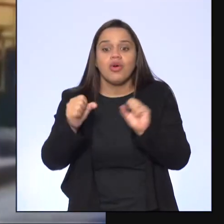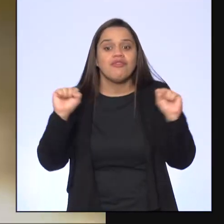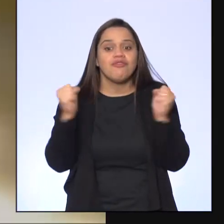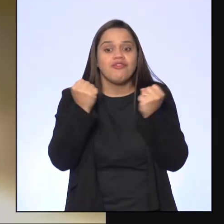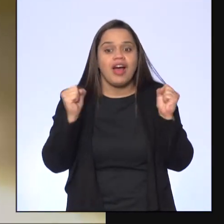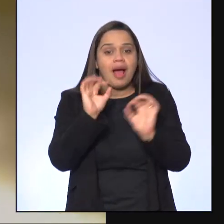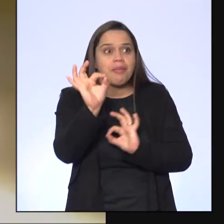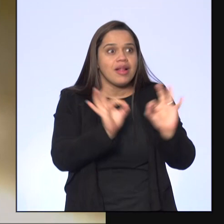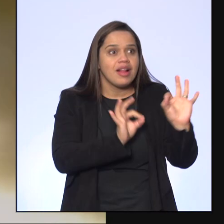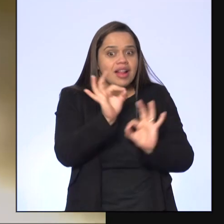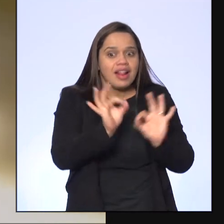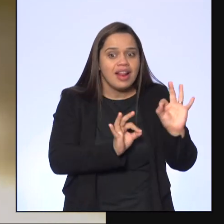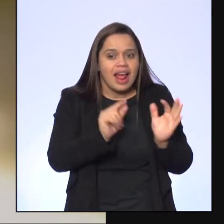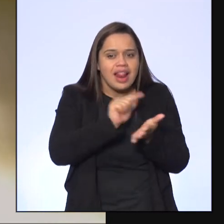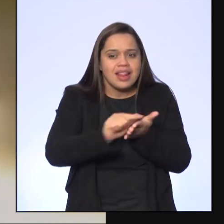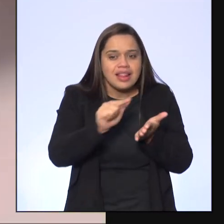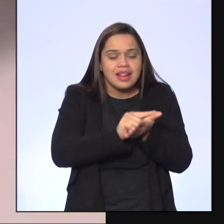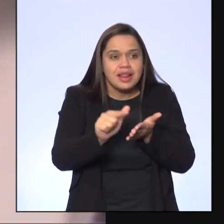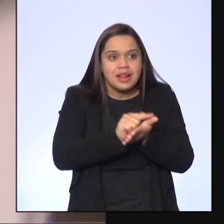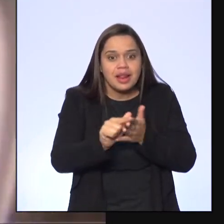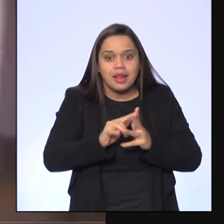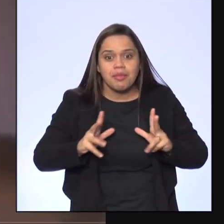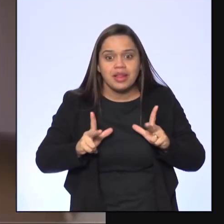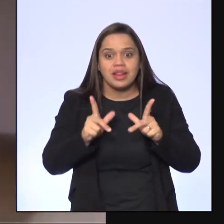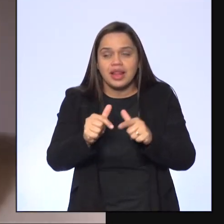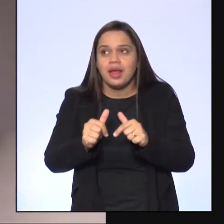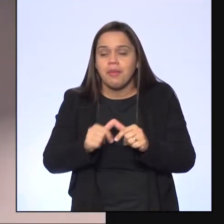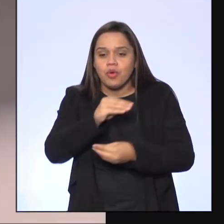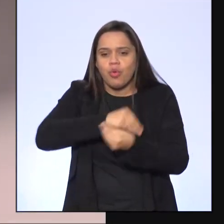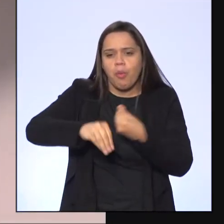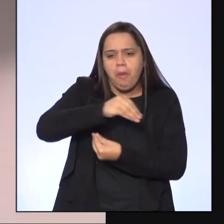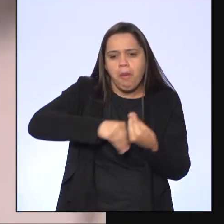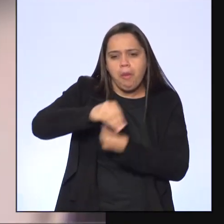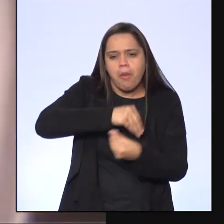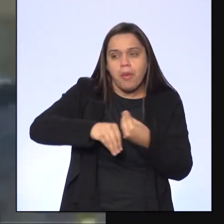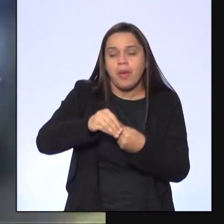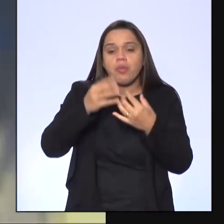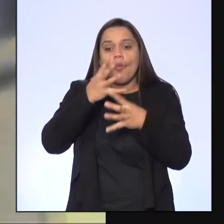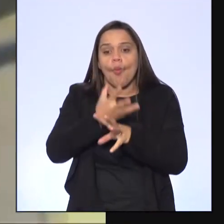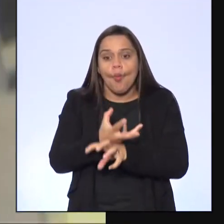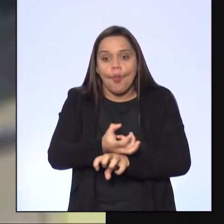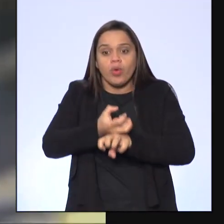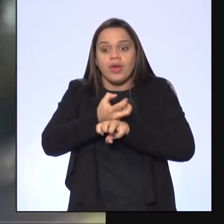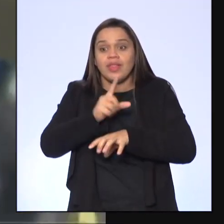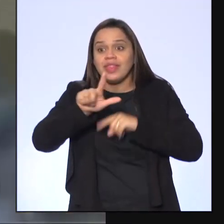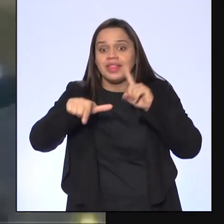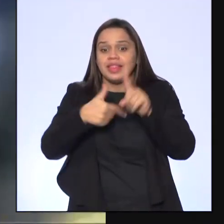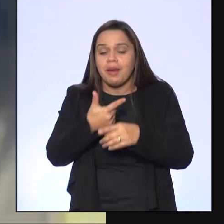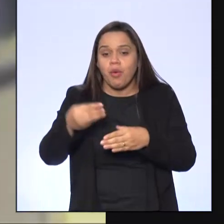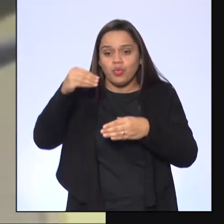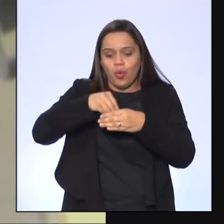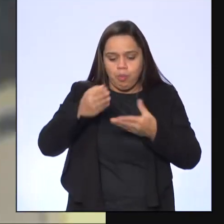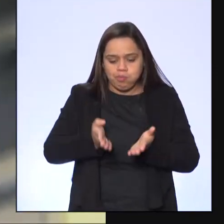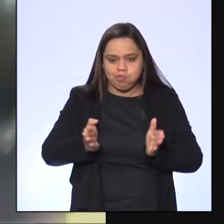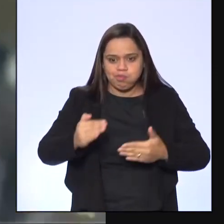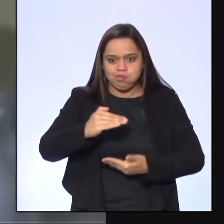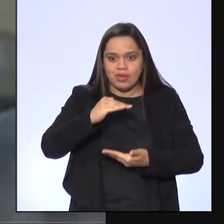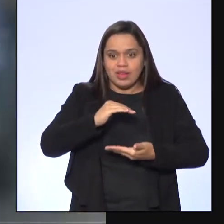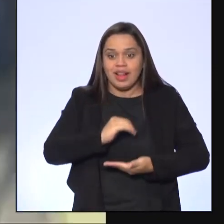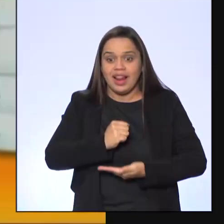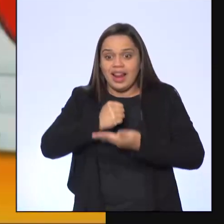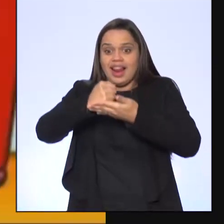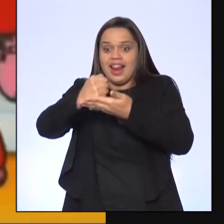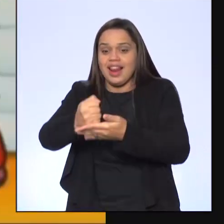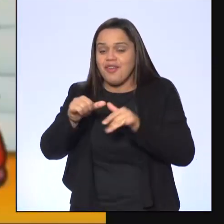fábrica, onde foi lavado e depois misturado e seco e depois embalado e transportado